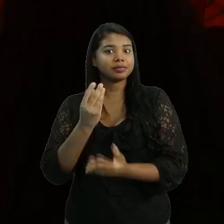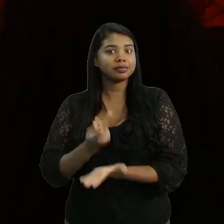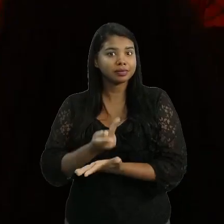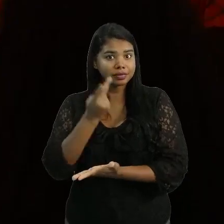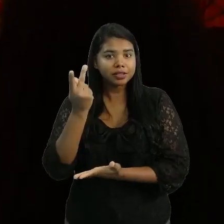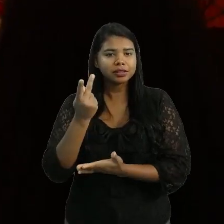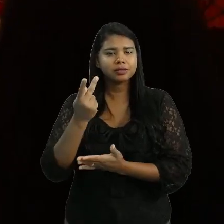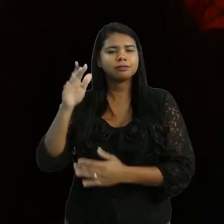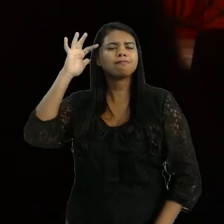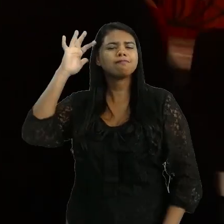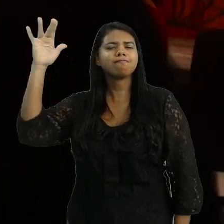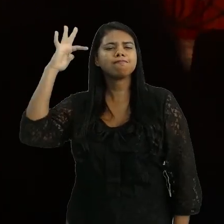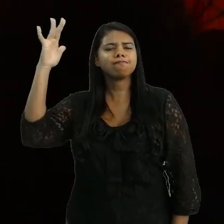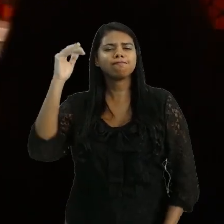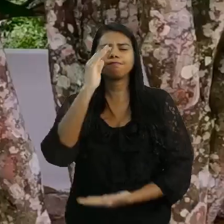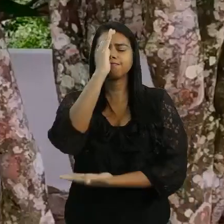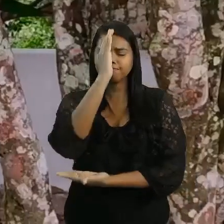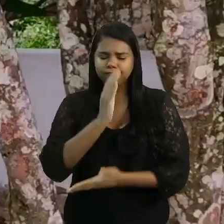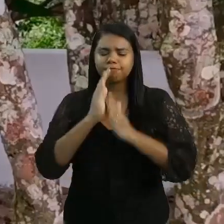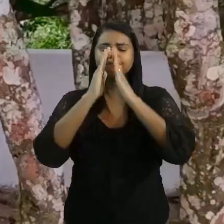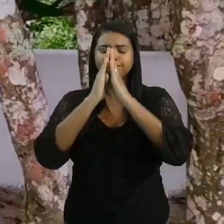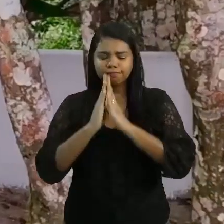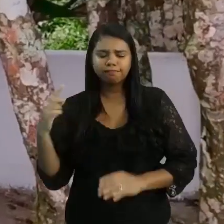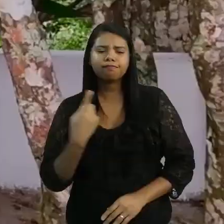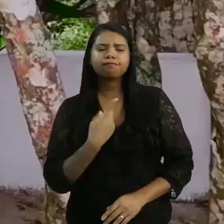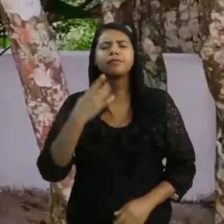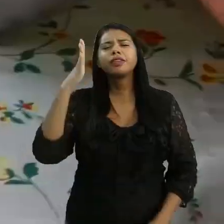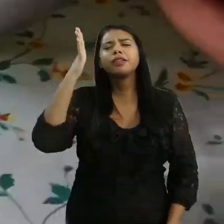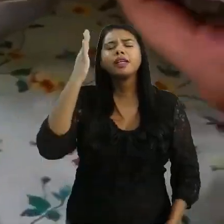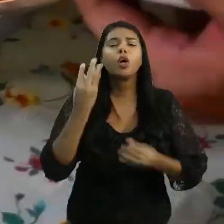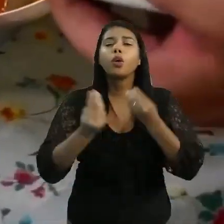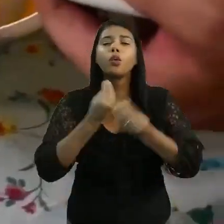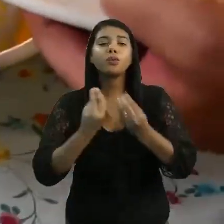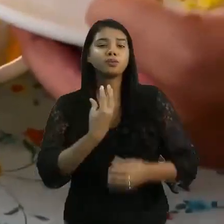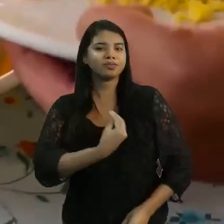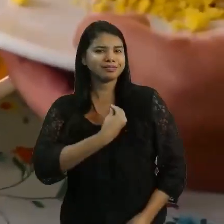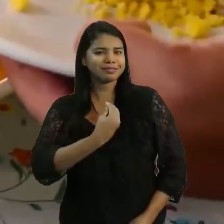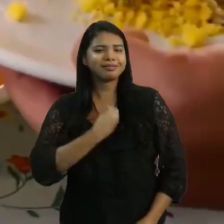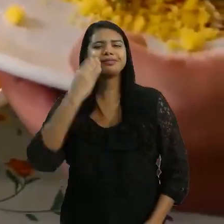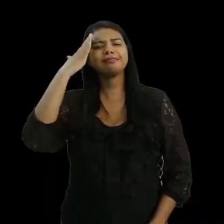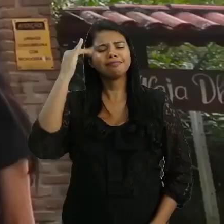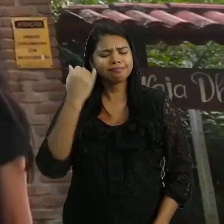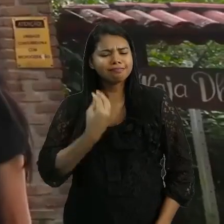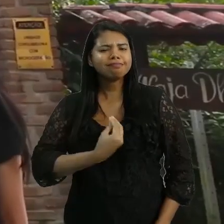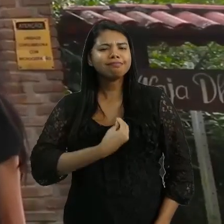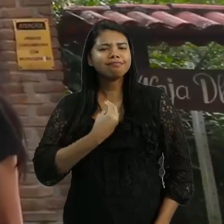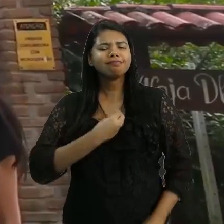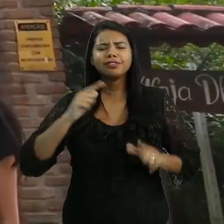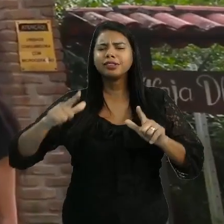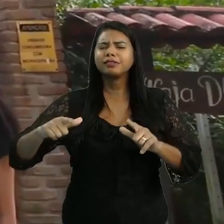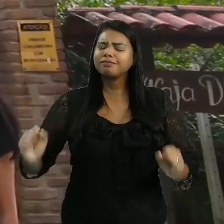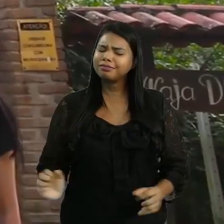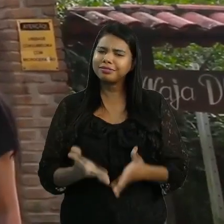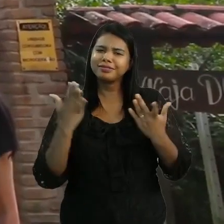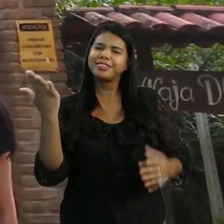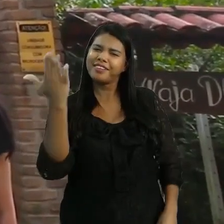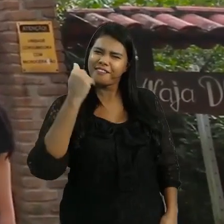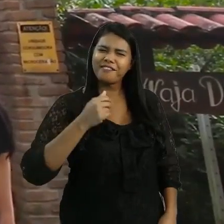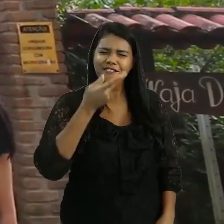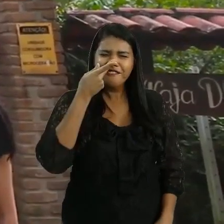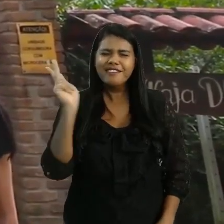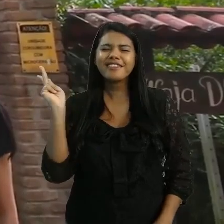Olá pessoal, estamos aqui na Ecovila Vrajadama, ou Ecovila Hare Krishna, na Serra dos Cavalos. Eu, Renato Lemos, professor de